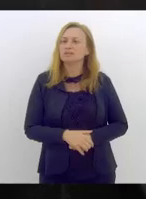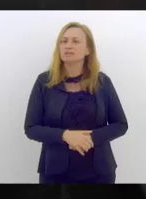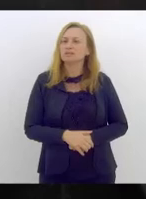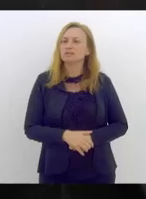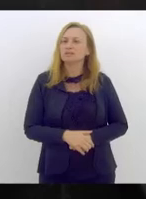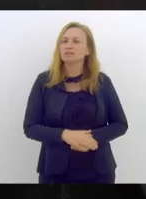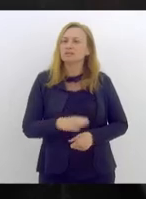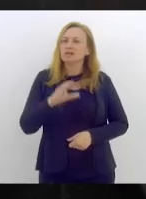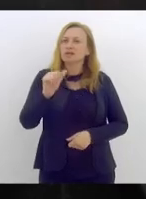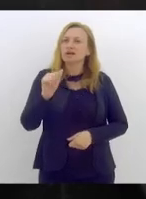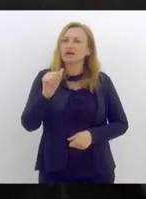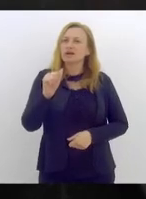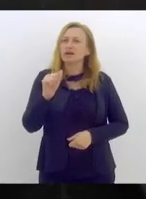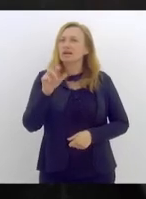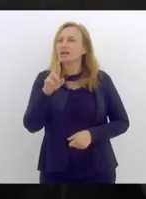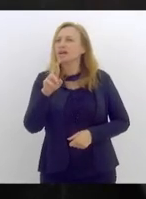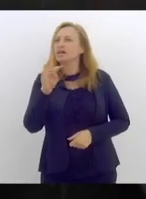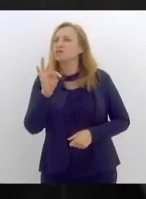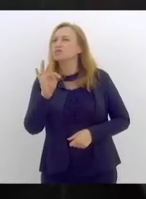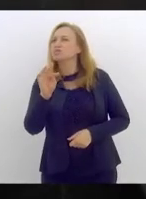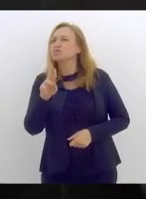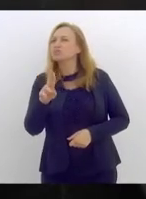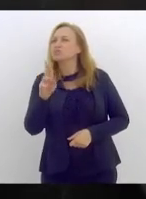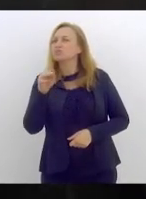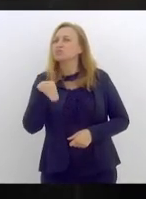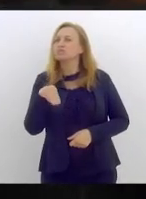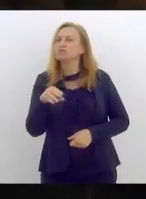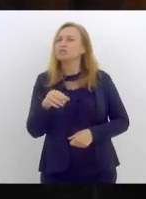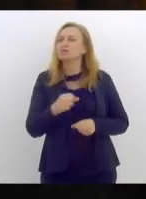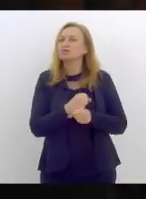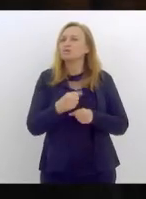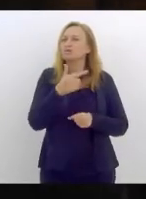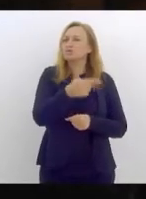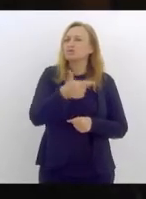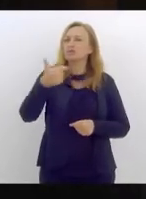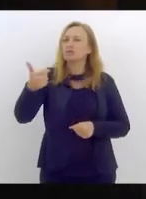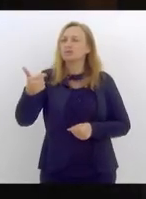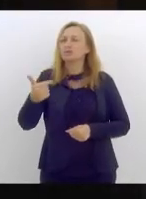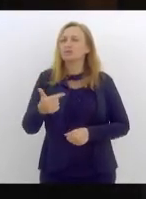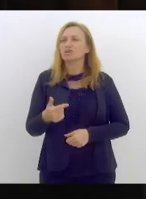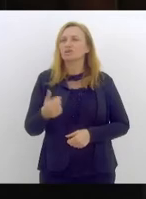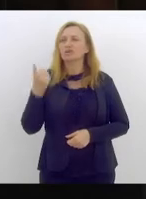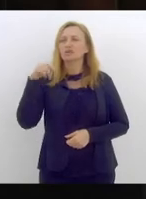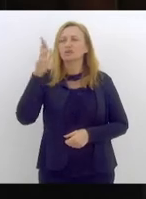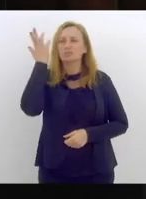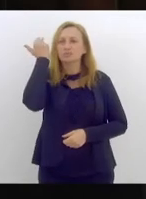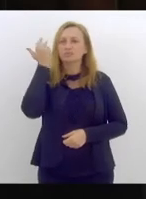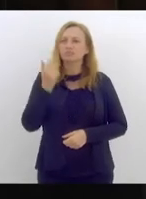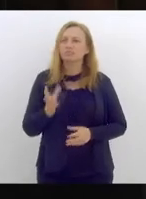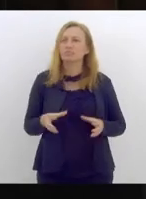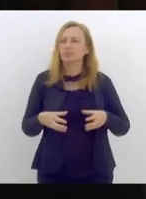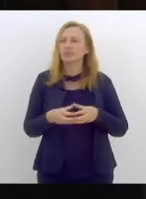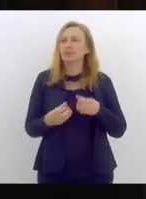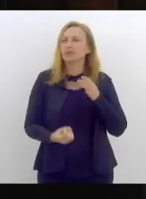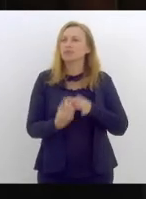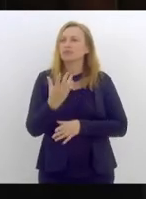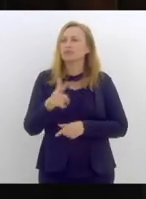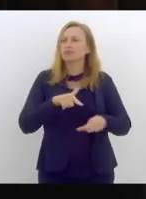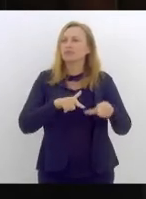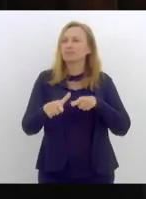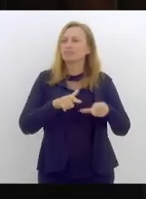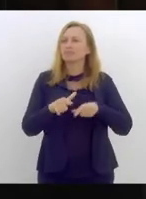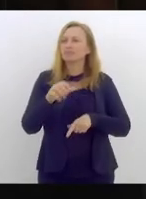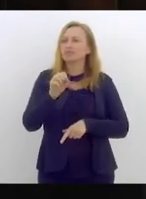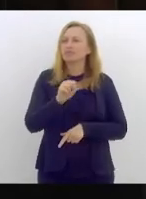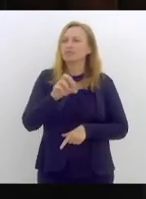Cartoon educartoon é o número um ano de 2022 Eleomar é uma produção de um grupo de trabalho no